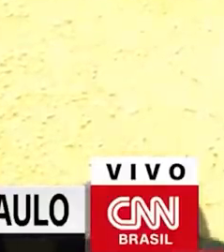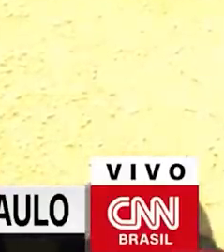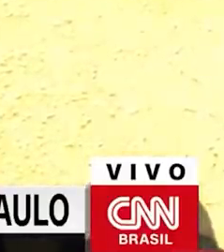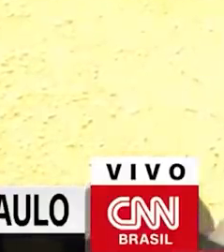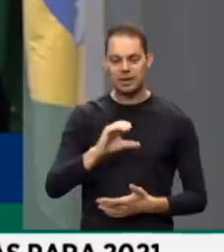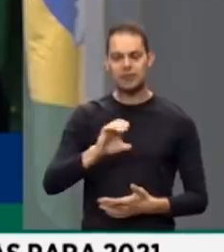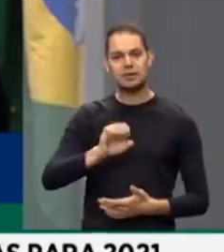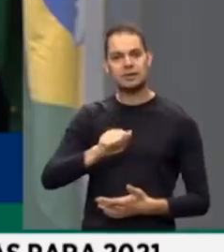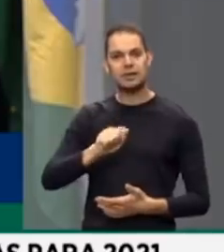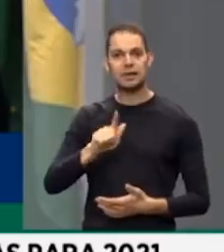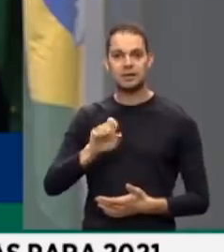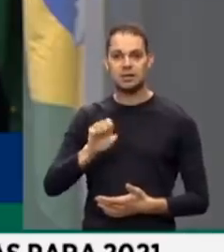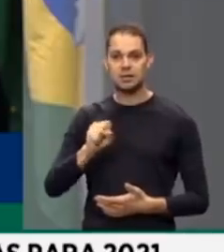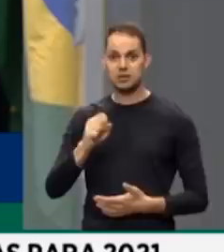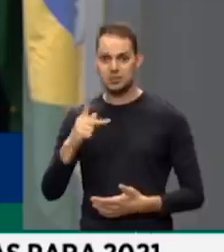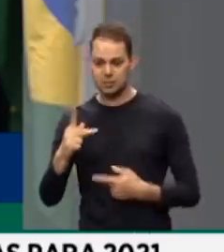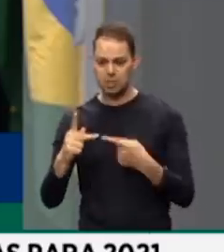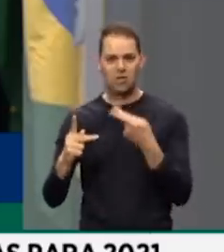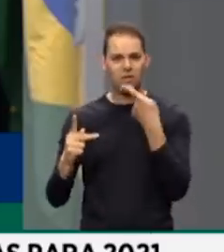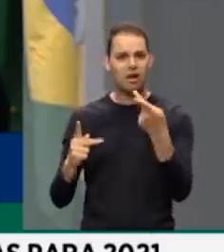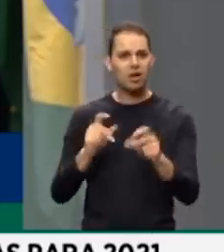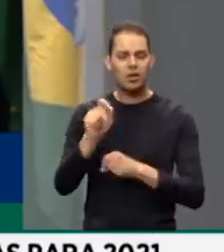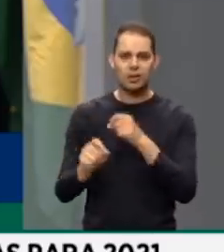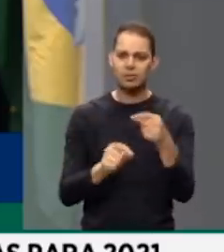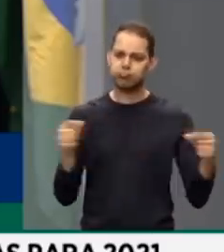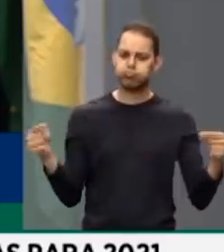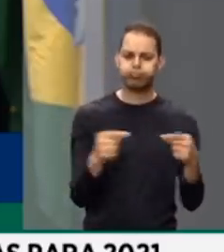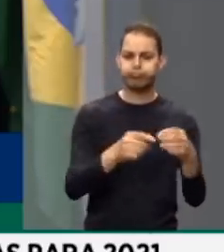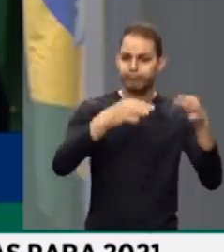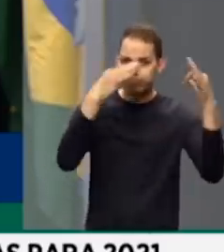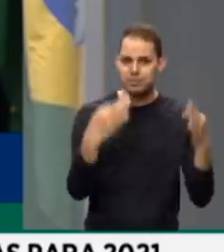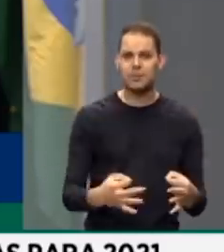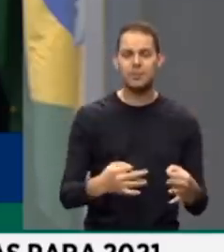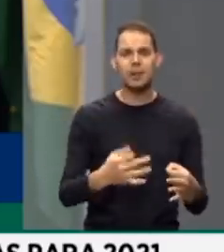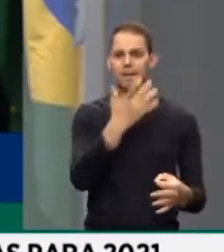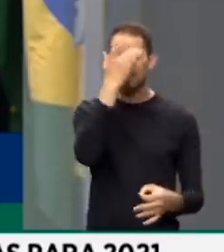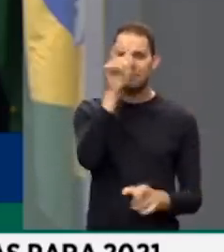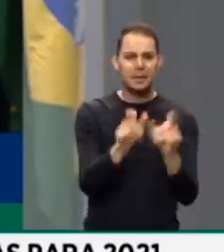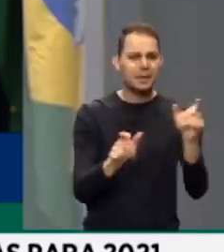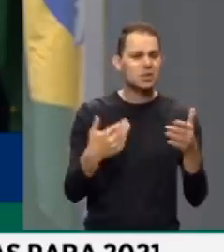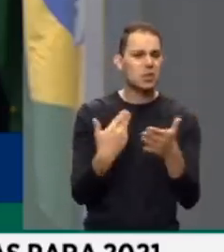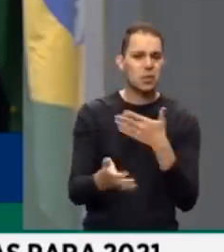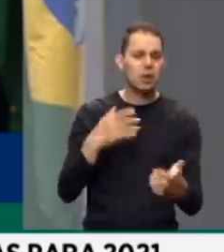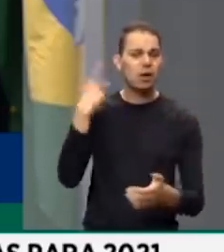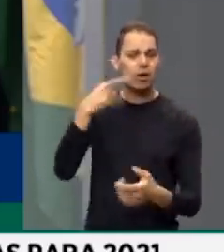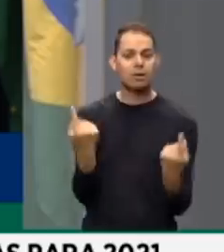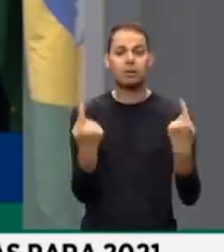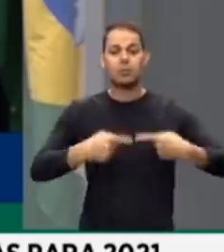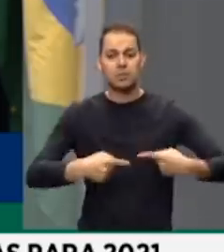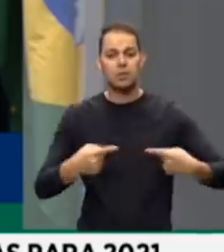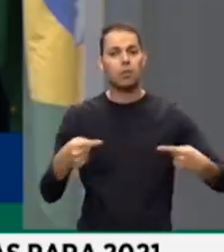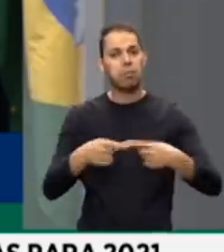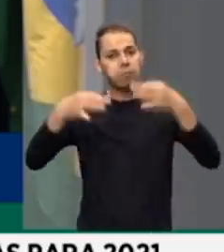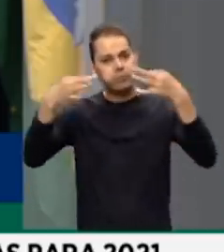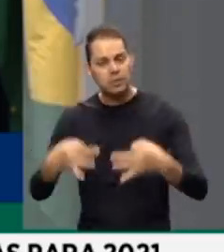claro. Um discurso que caberia perfeitamente na boca de qualquer parlamentar da oposição,